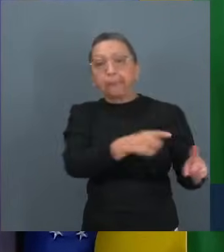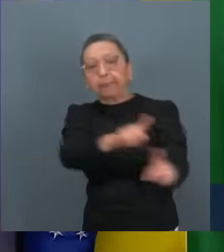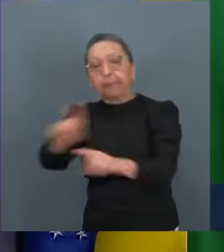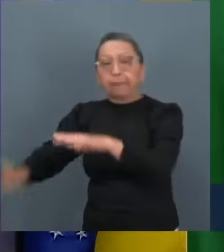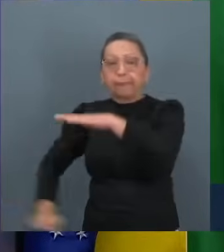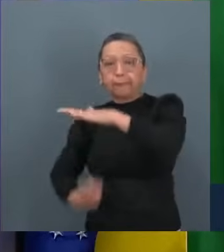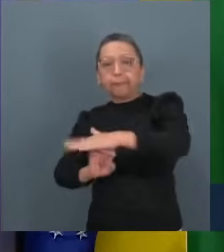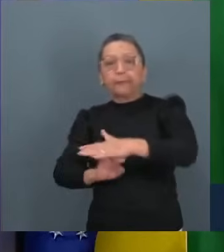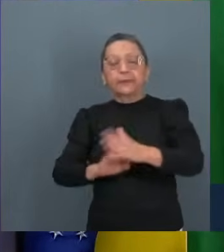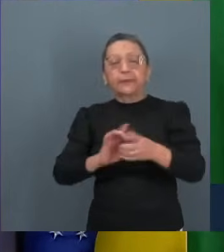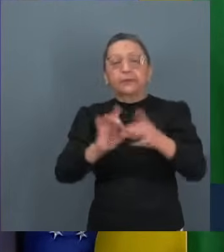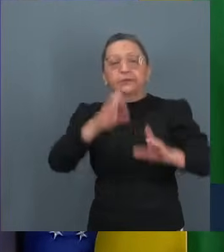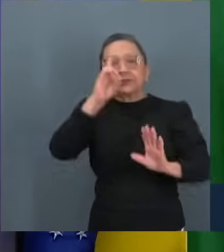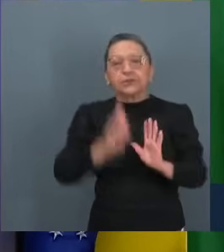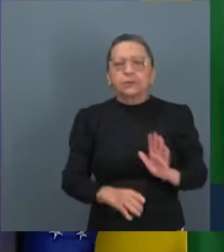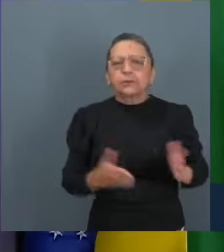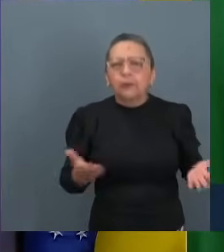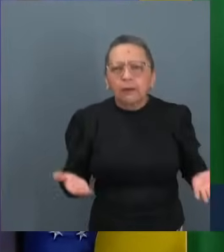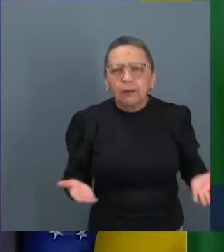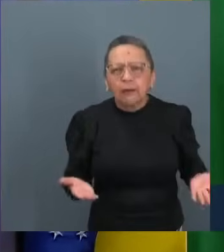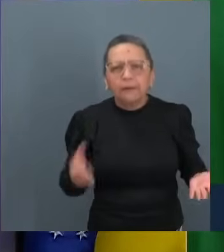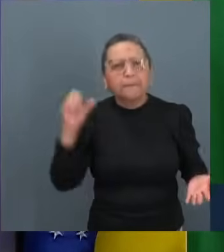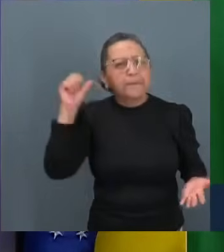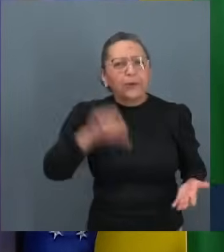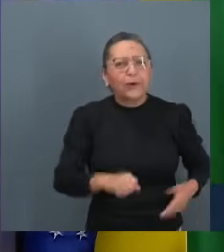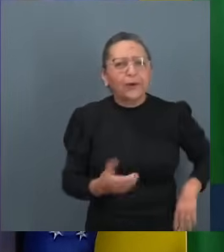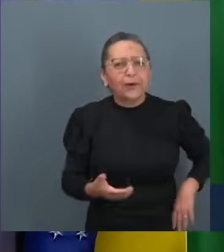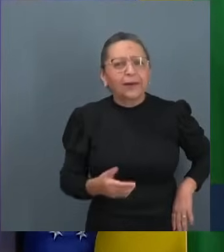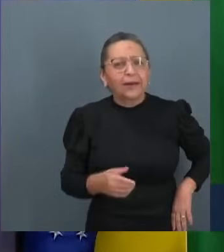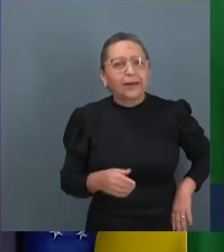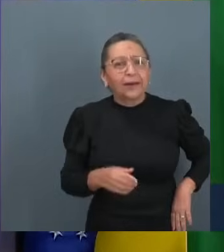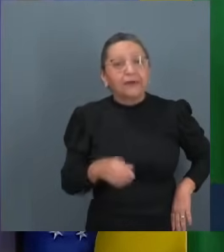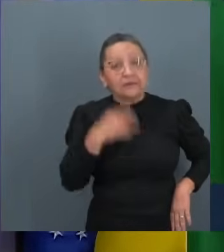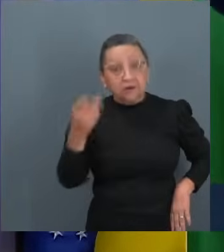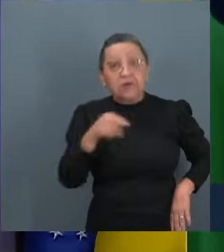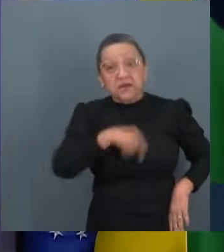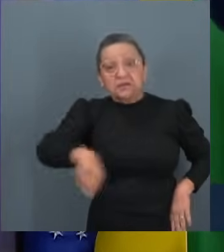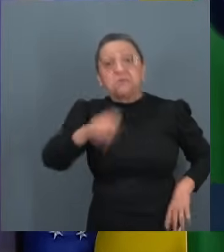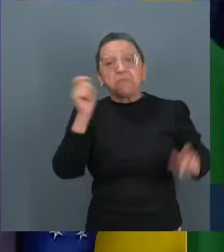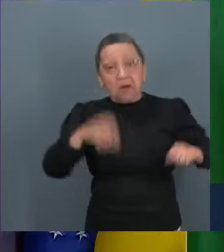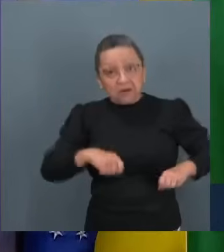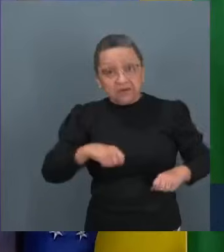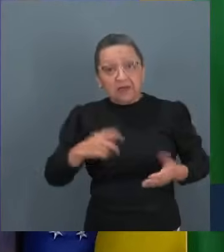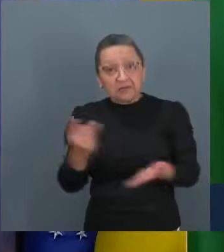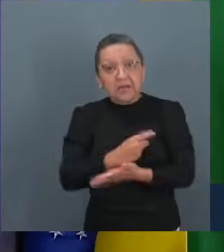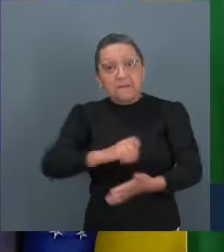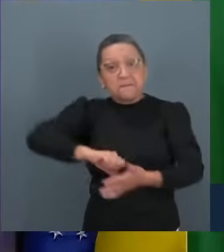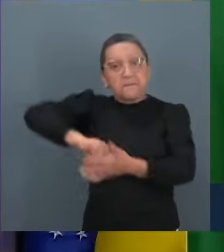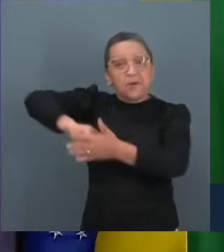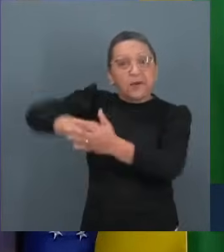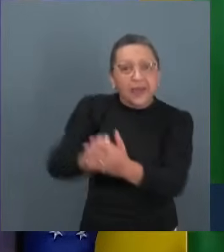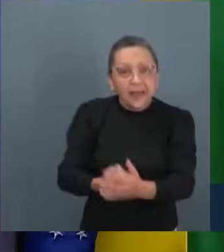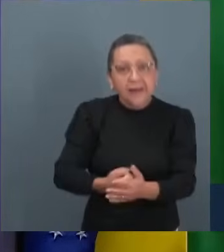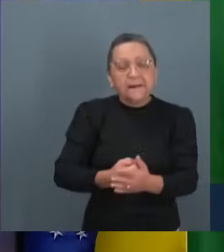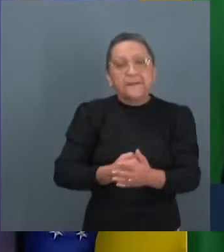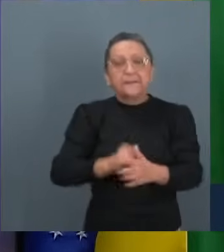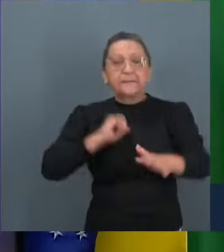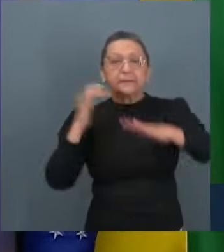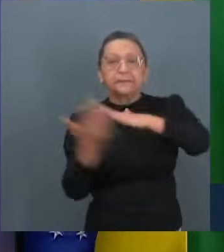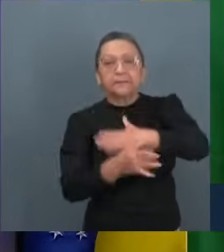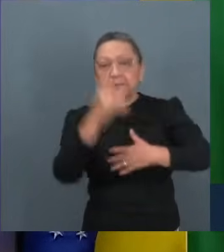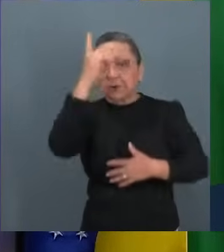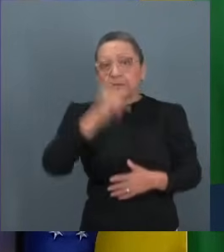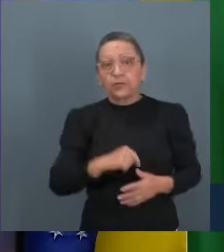Direito. E o pior, isso pode levar ao bloqueio de perfis, algo que é proibido pelo Marco Civil da